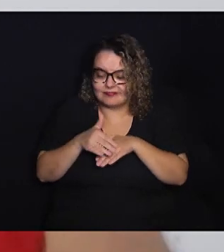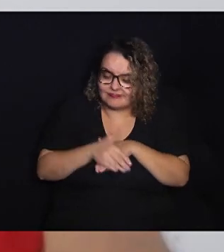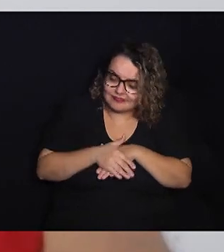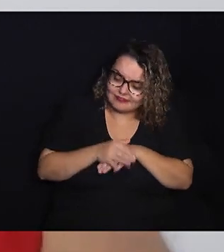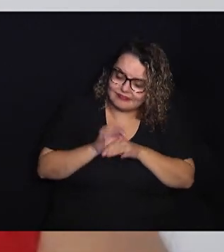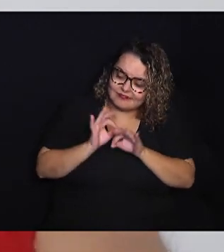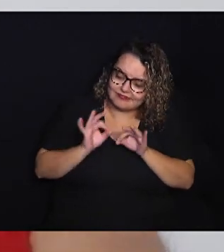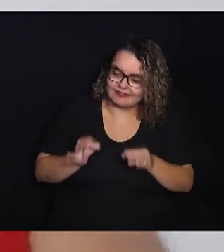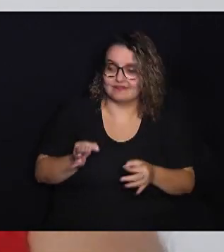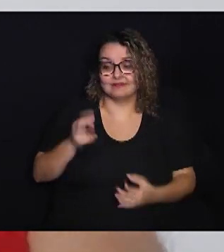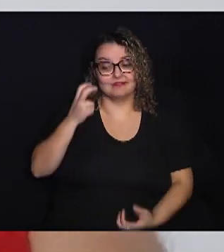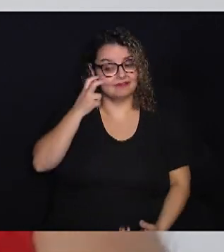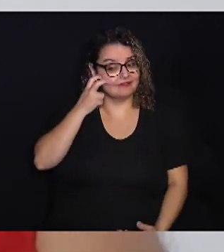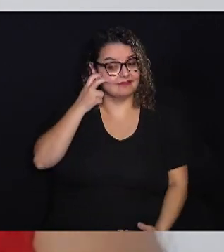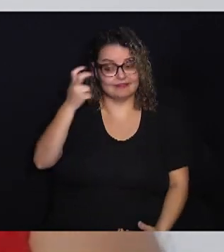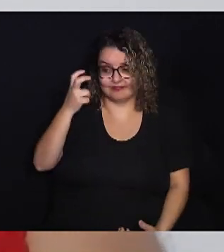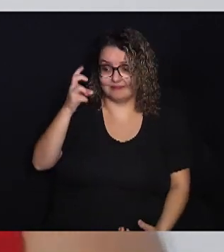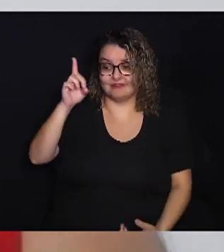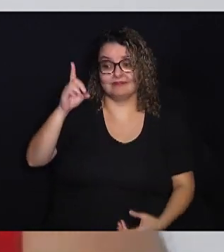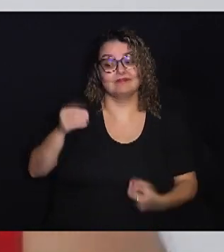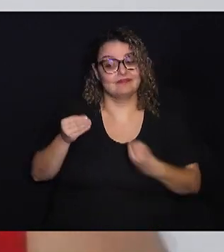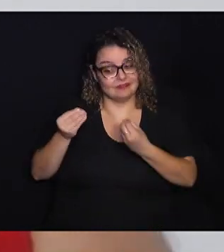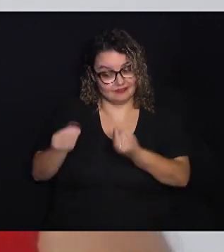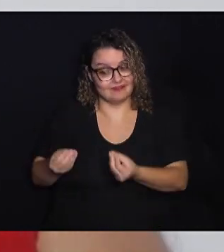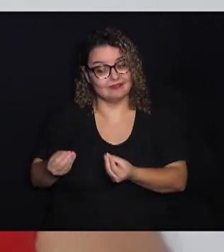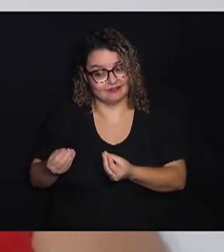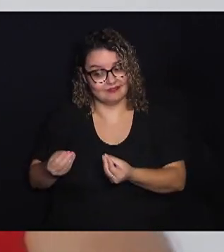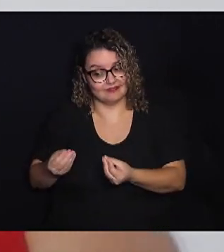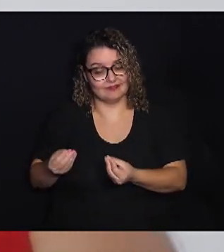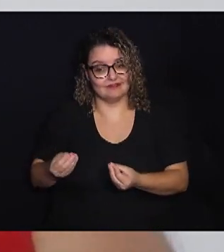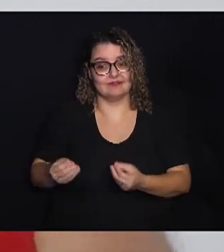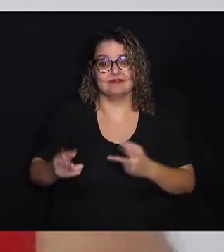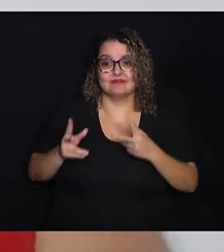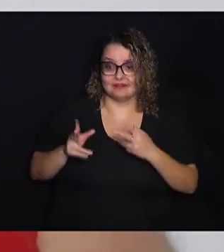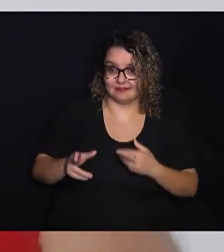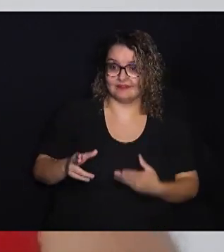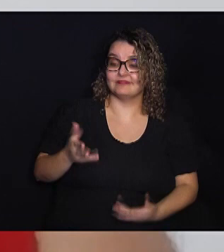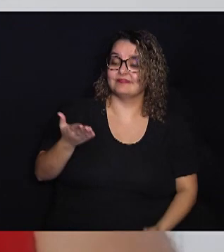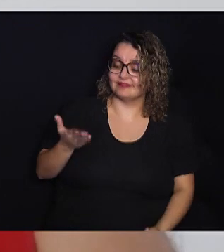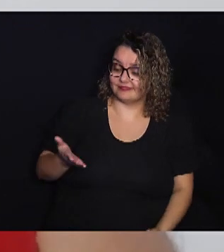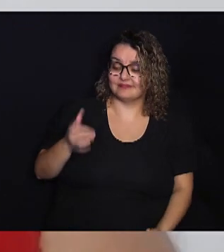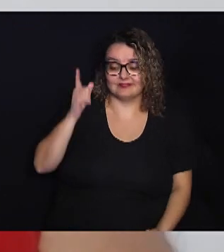com essa inteligência que Deus te deu. Assim você consegue